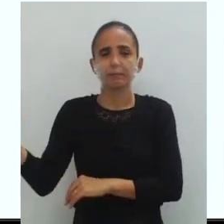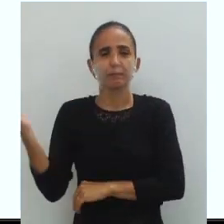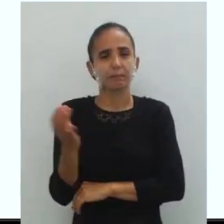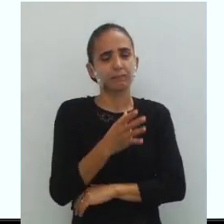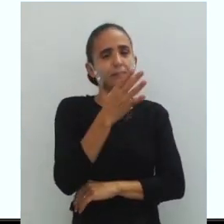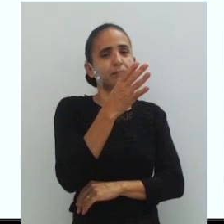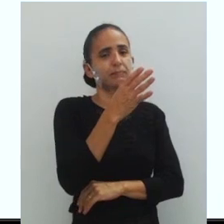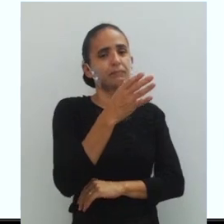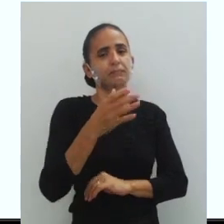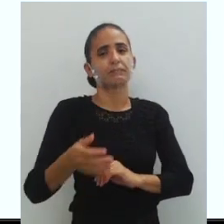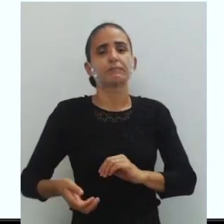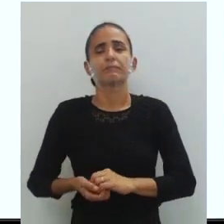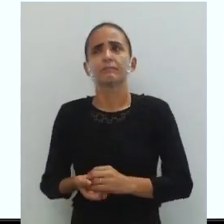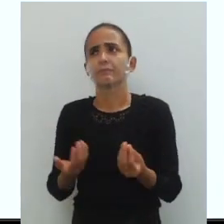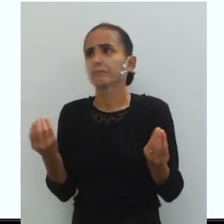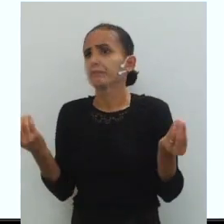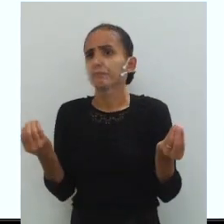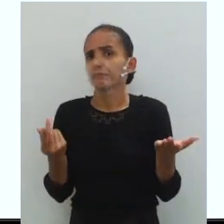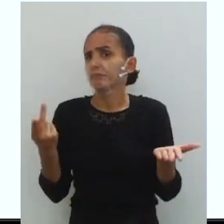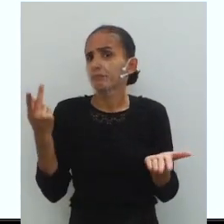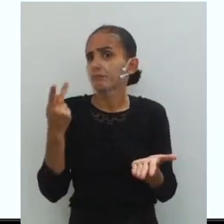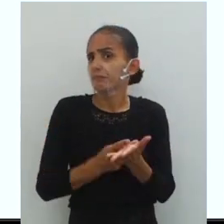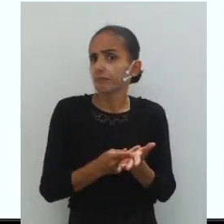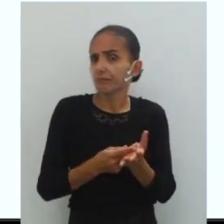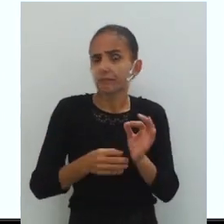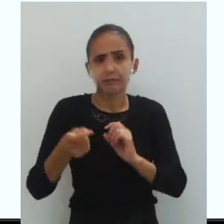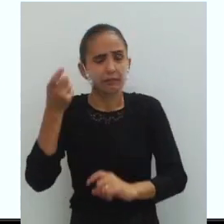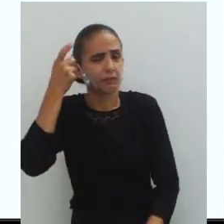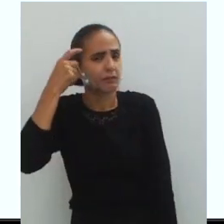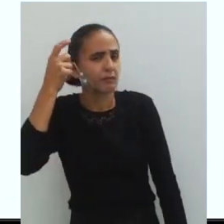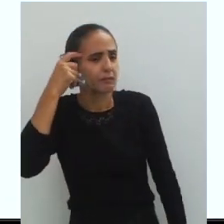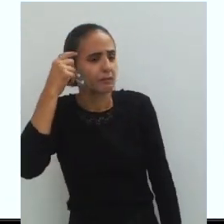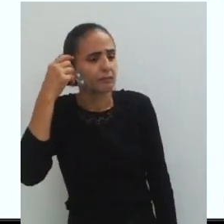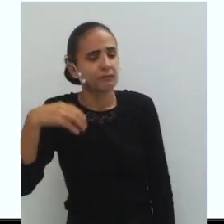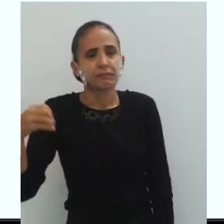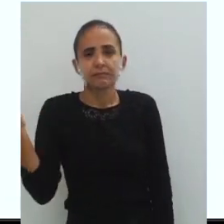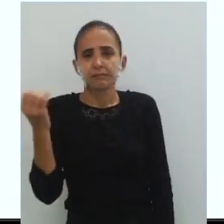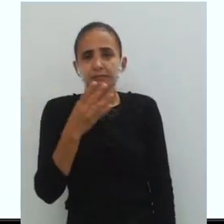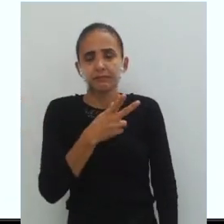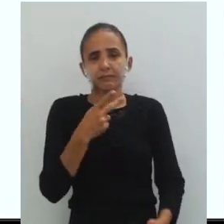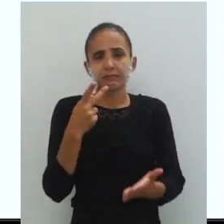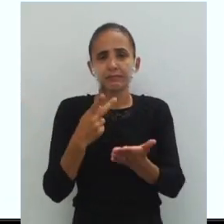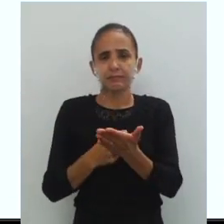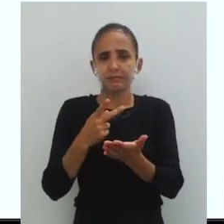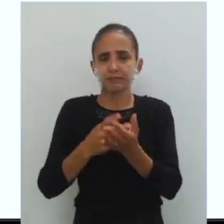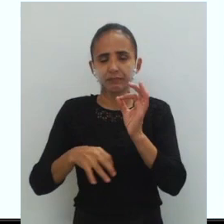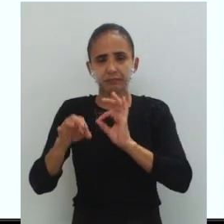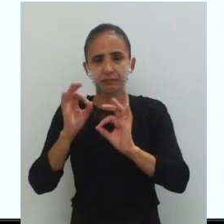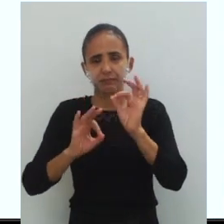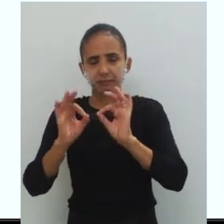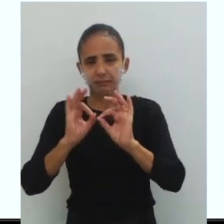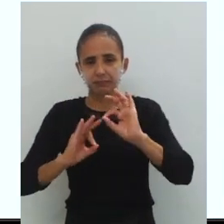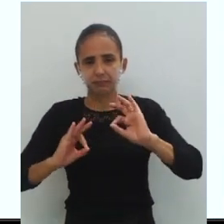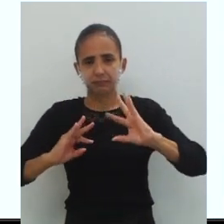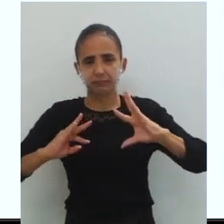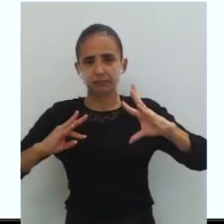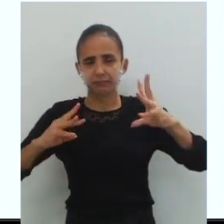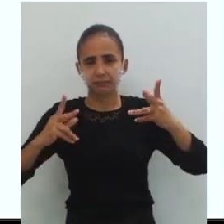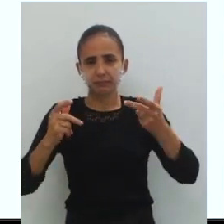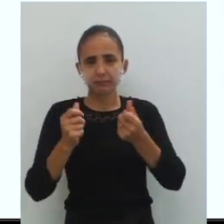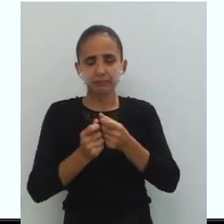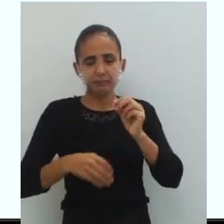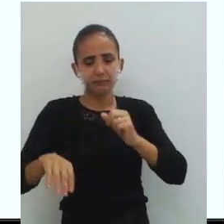Então, o drama, quando se fala de inovação, a gente fala sobre a